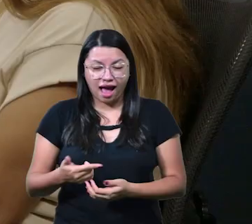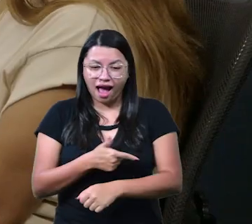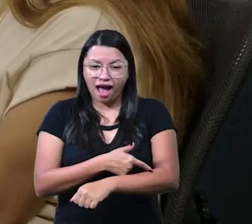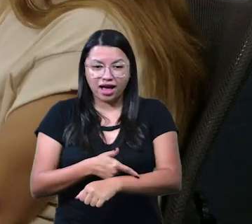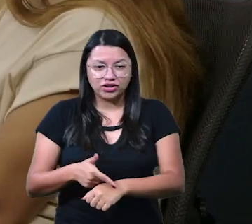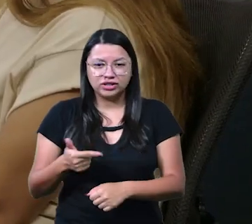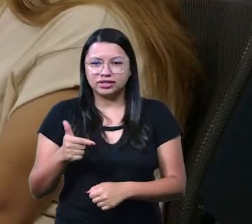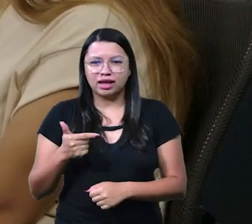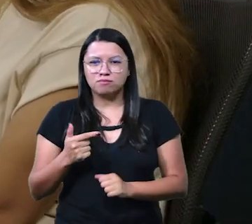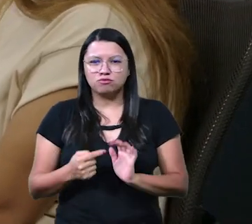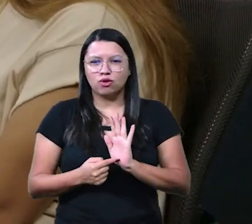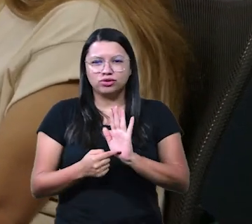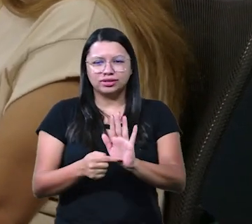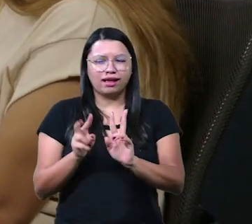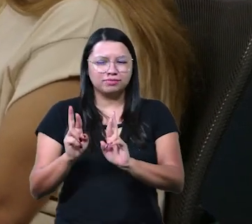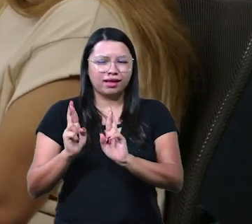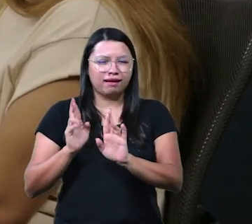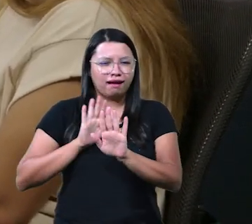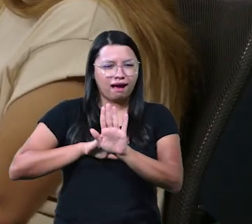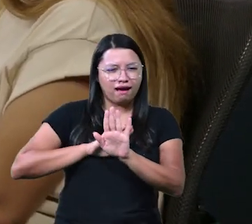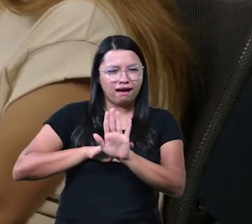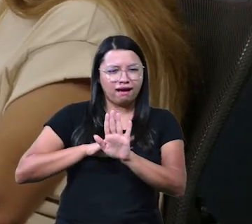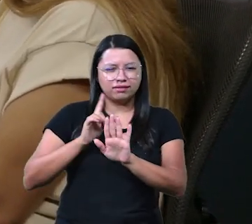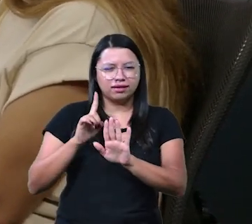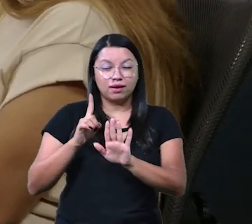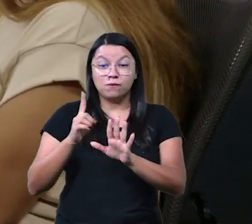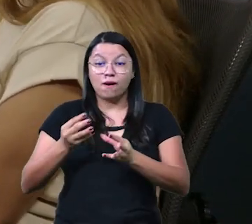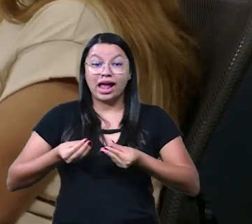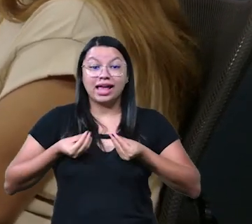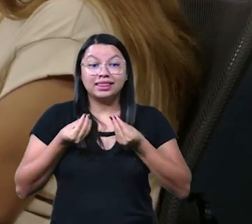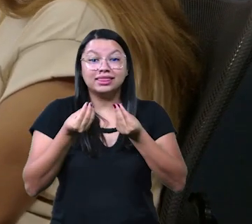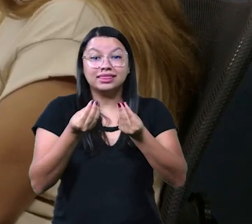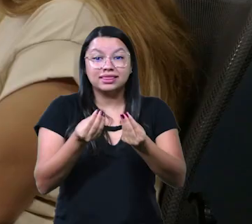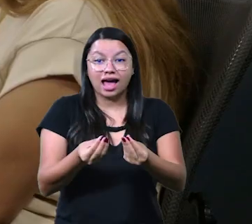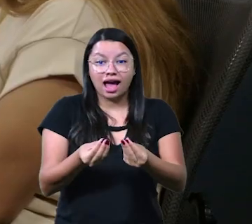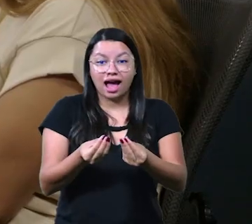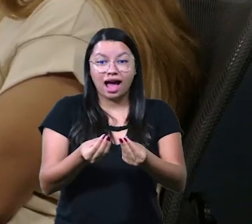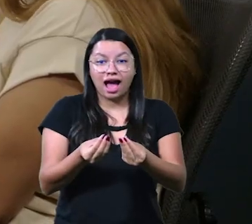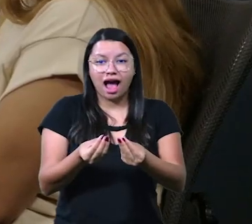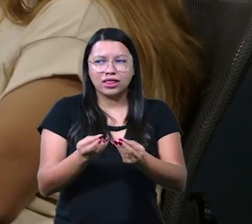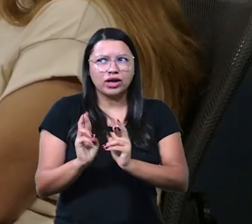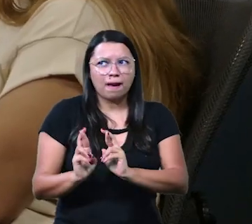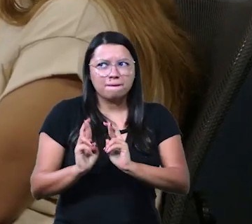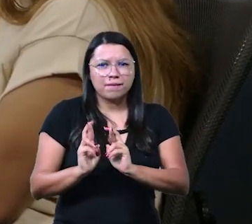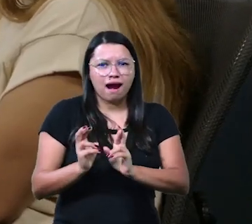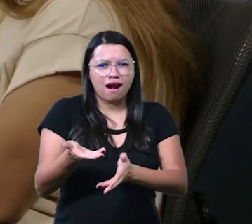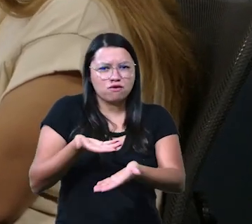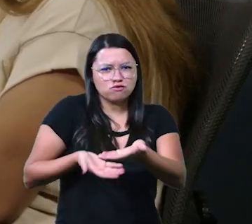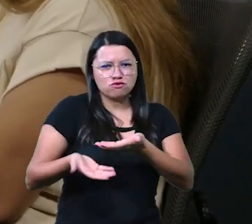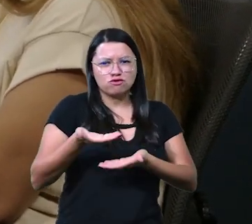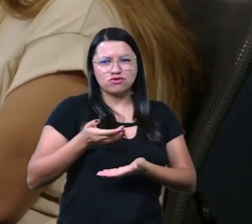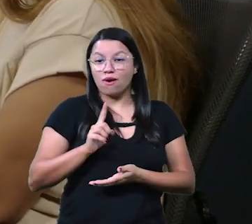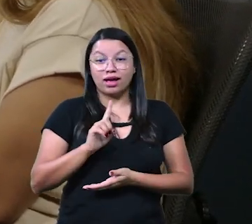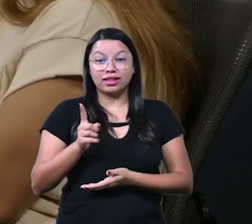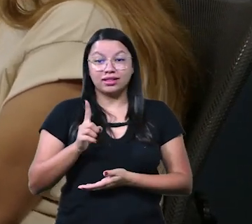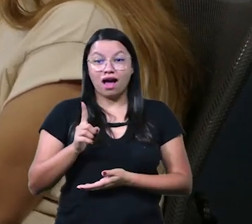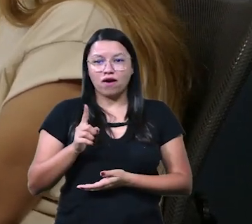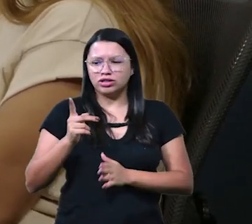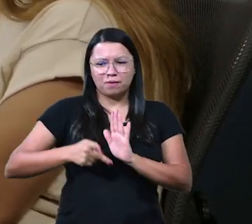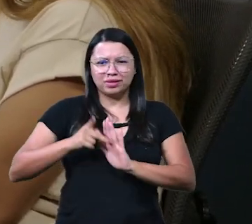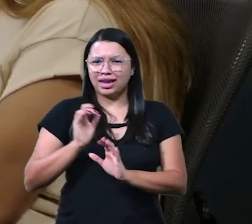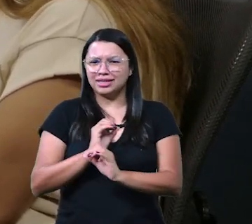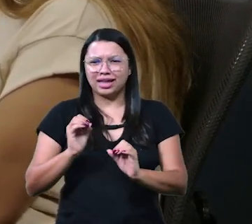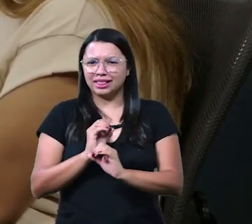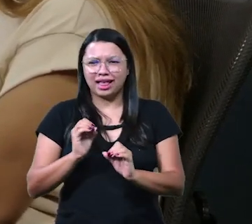dádiva, é o dar sem receber algo em troca. Você não planeja receber nada, mas você está ali se doando para um motivo. E por mais